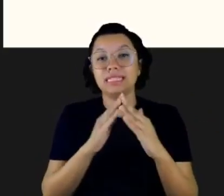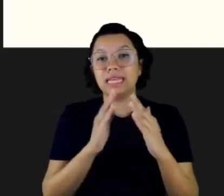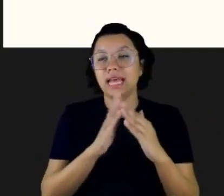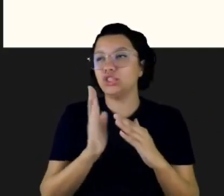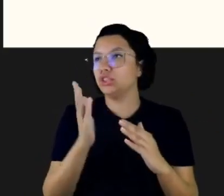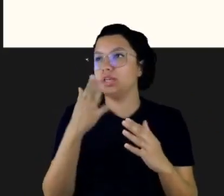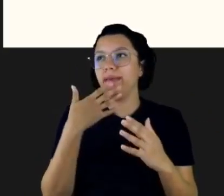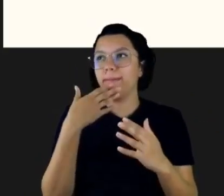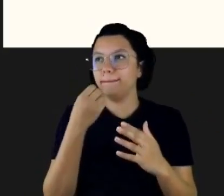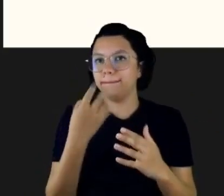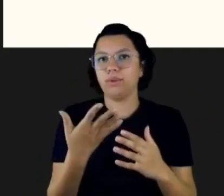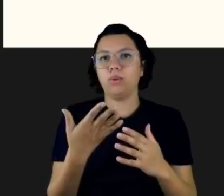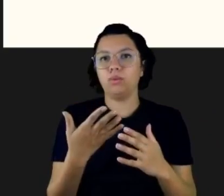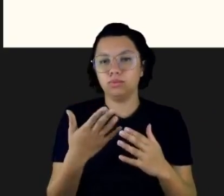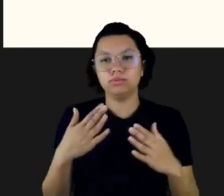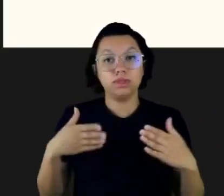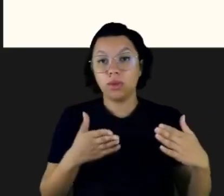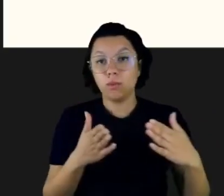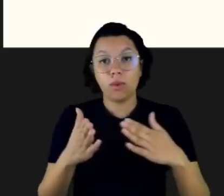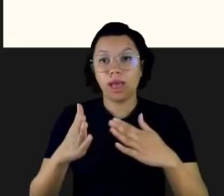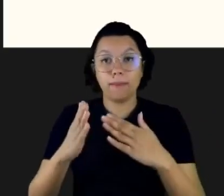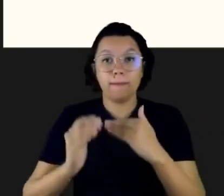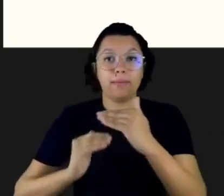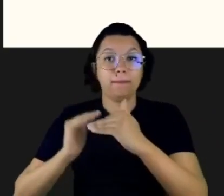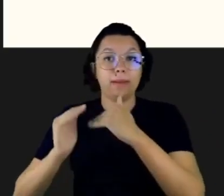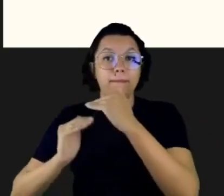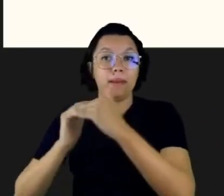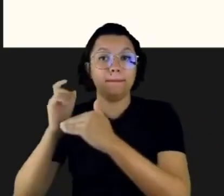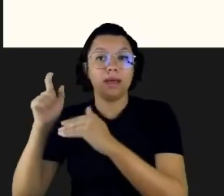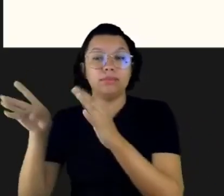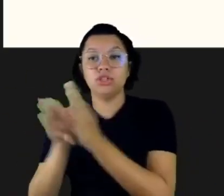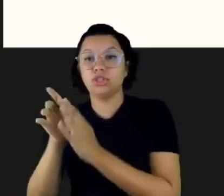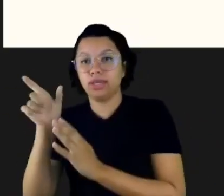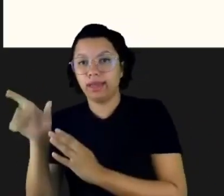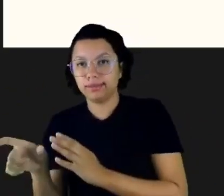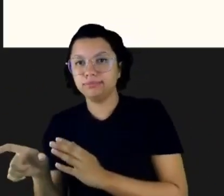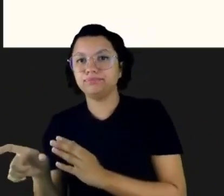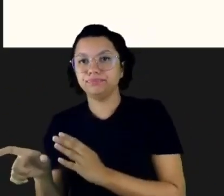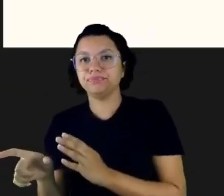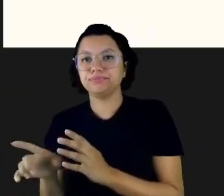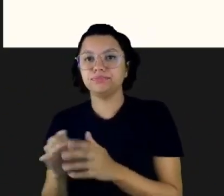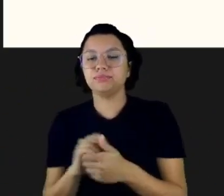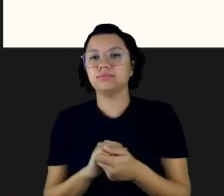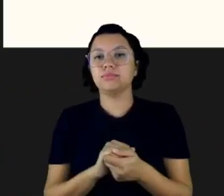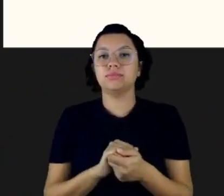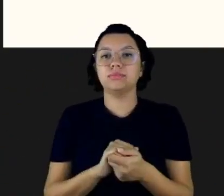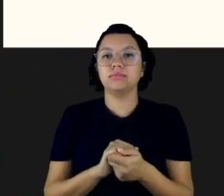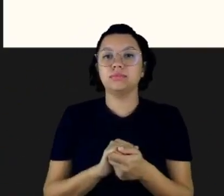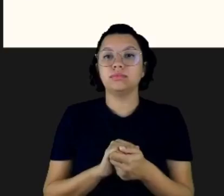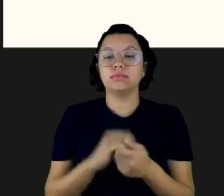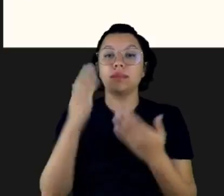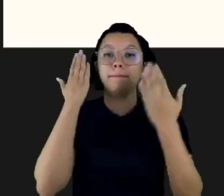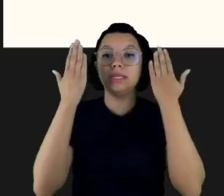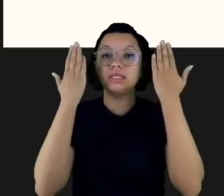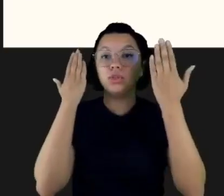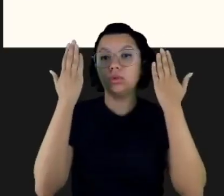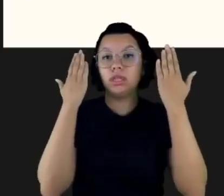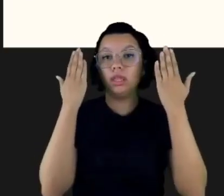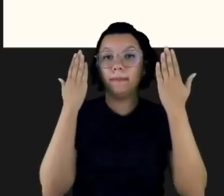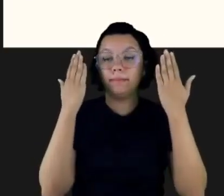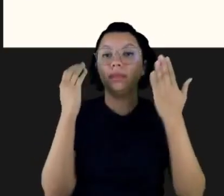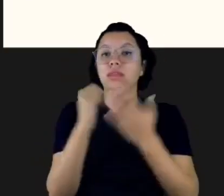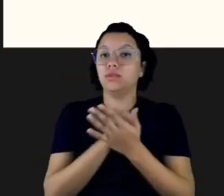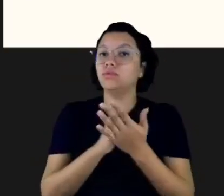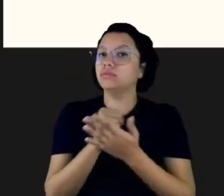caminho da gente evoluir posteriormente para o exercício físico. E a psicoterapia, que é fundamental. Ah,